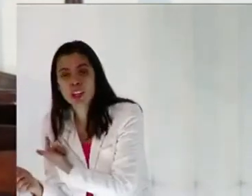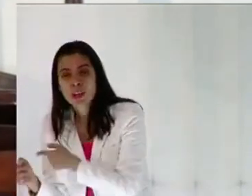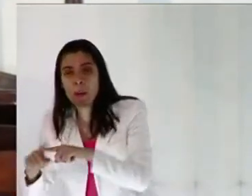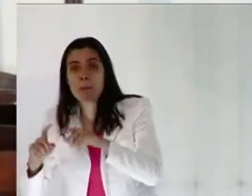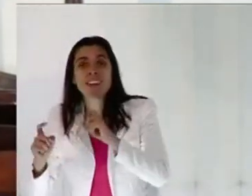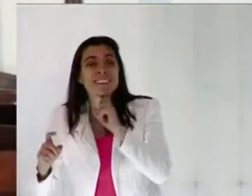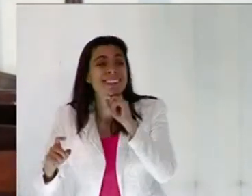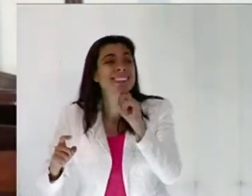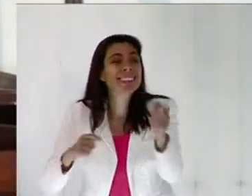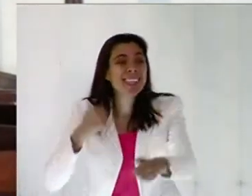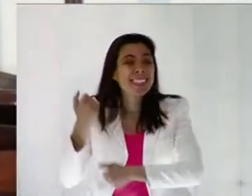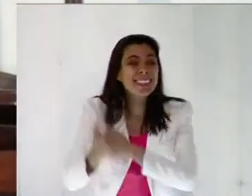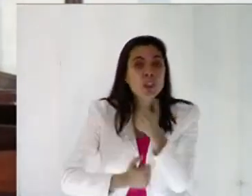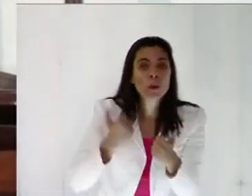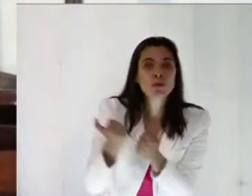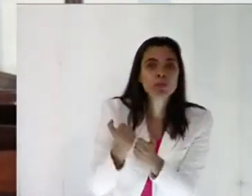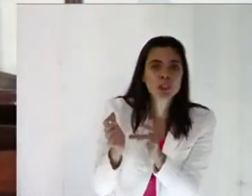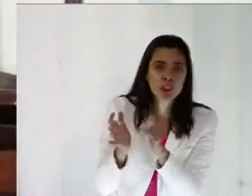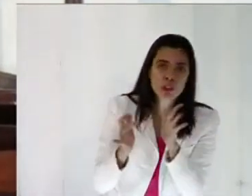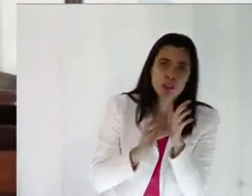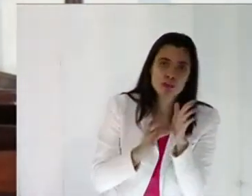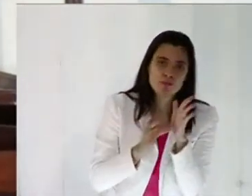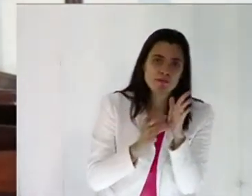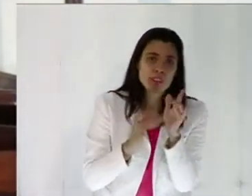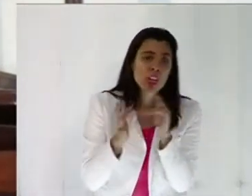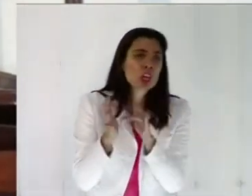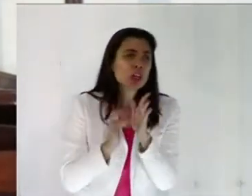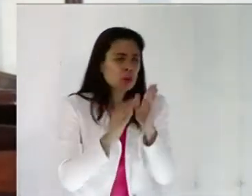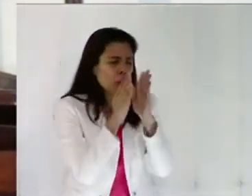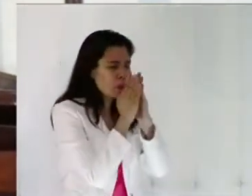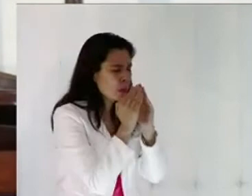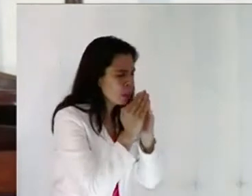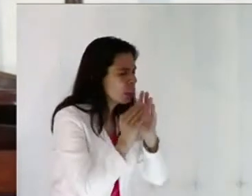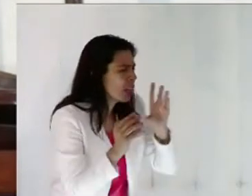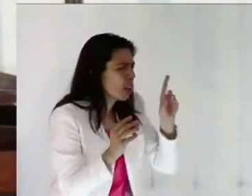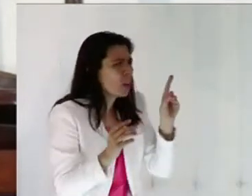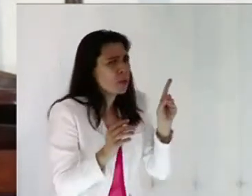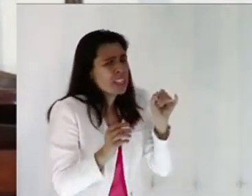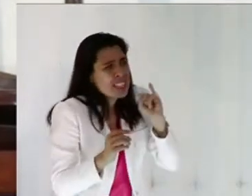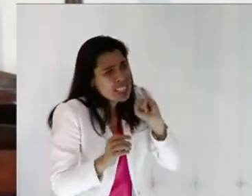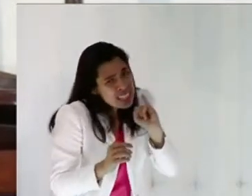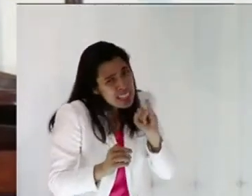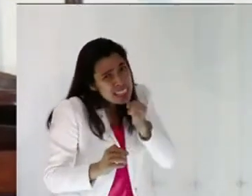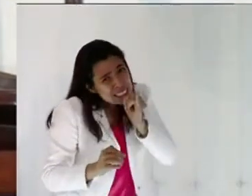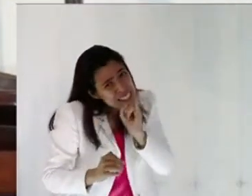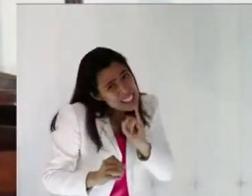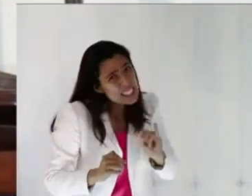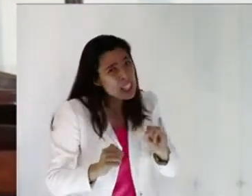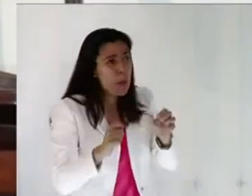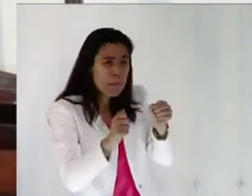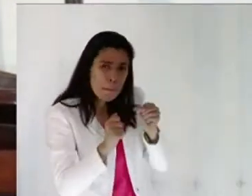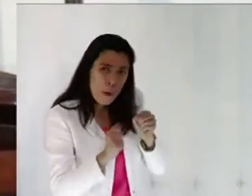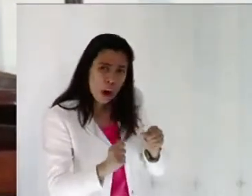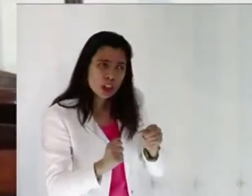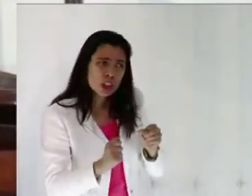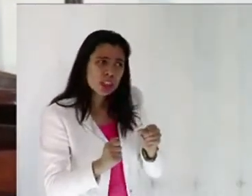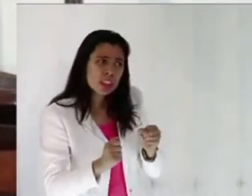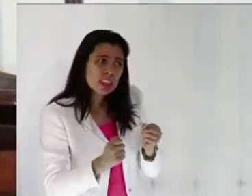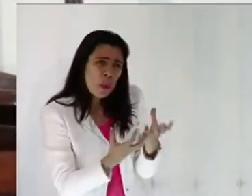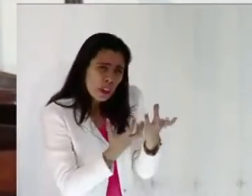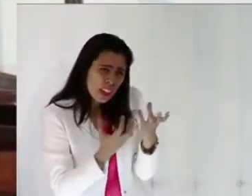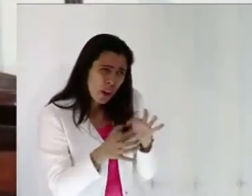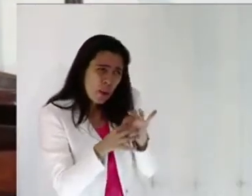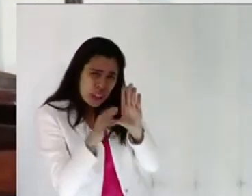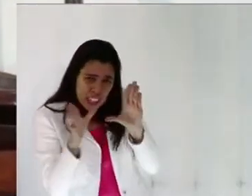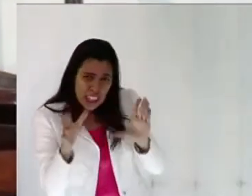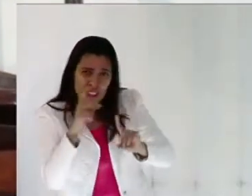de mim esse cálice, passa de mim esse cálice. Mas Jesus, demonstrando total submissão, se rendeu ao Senhor, dizendo: contudo,